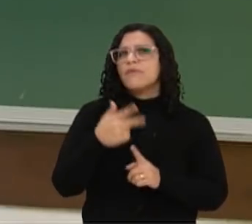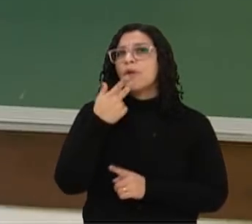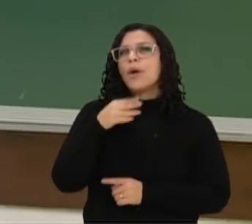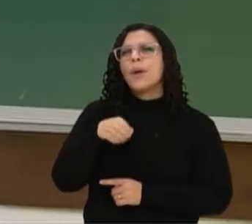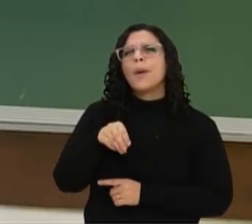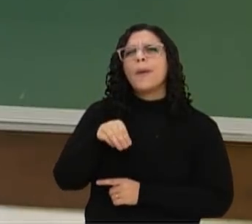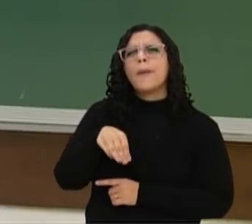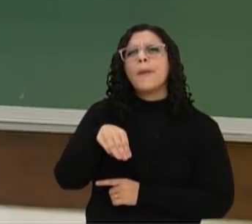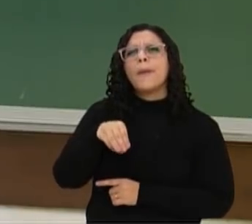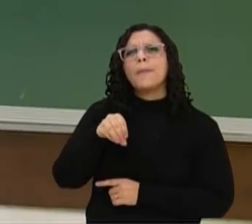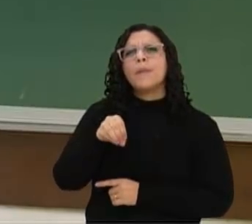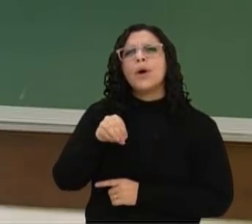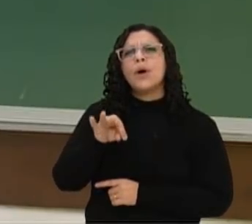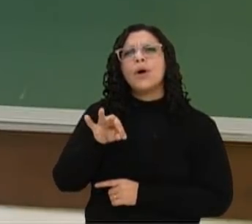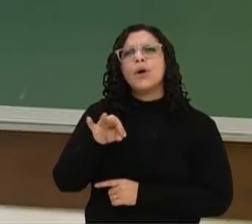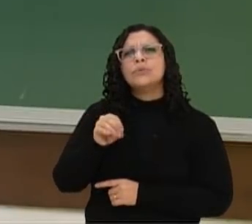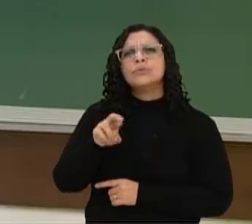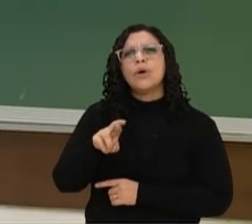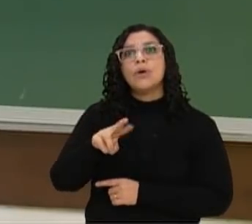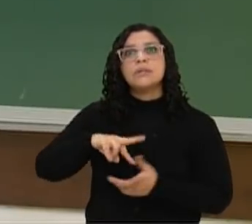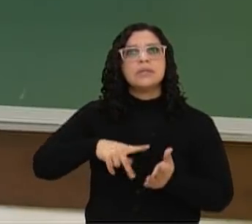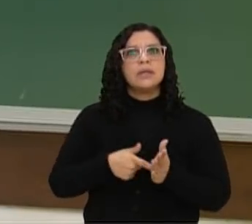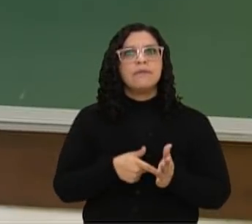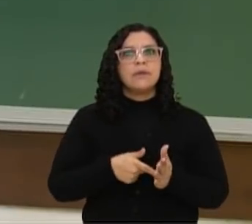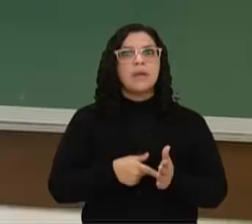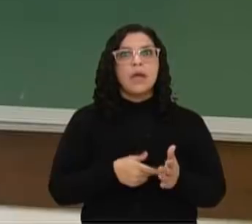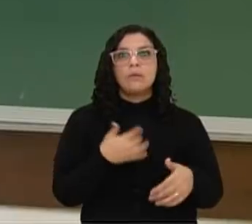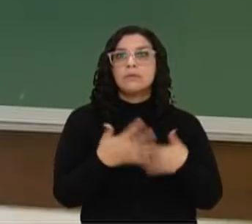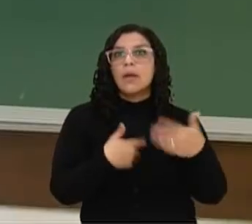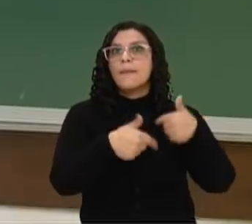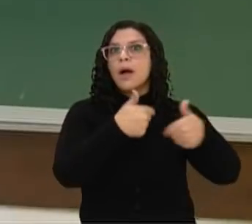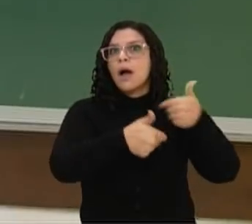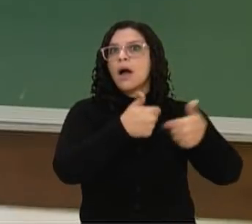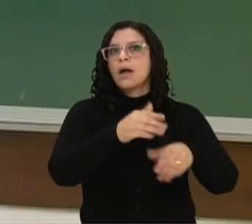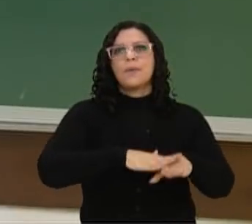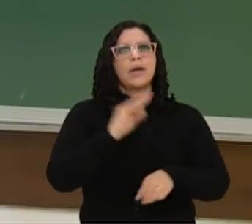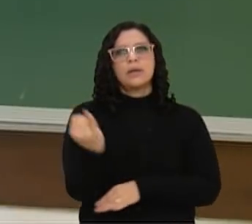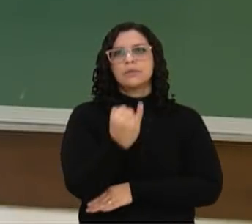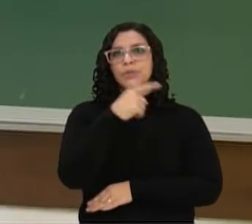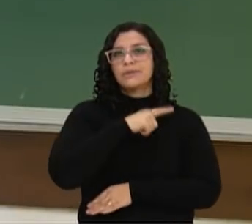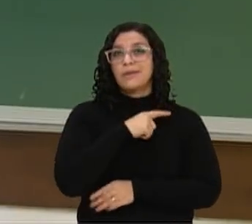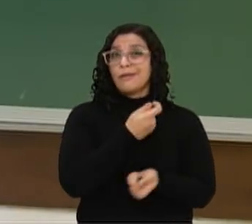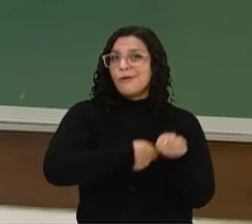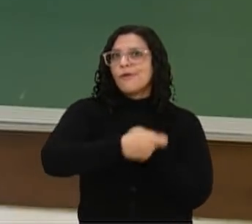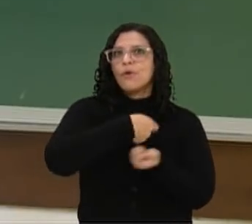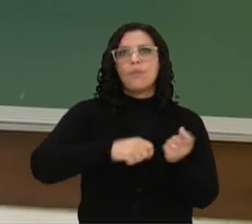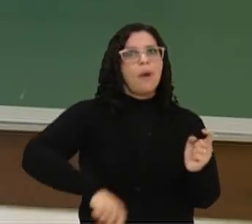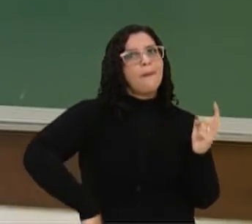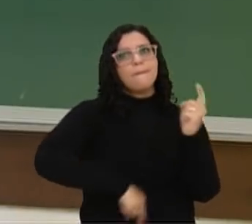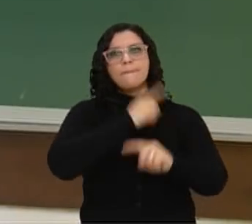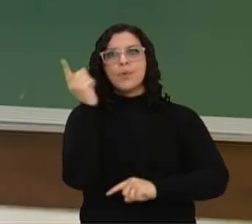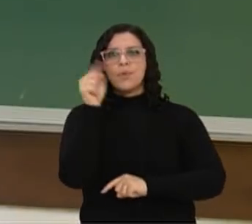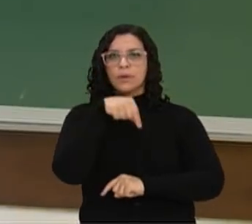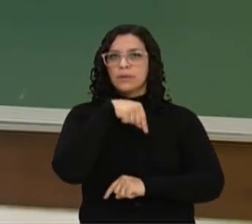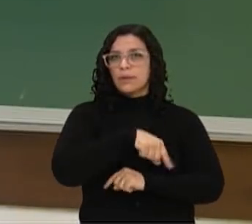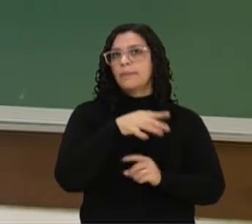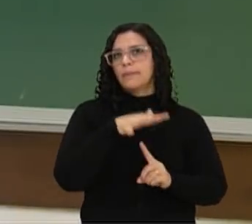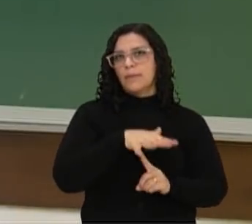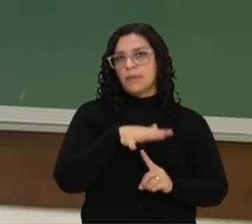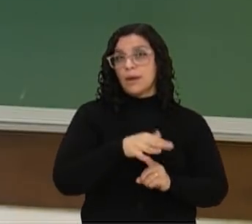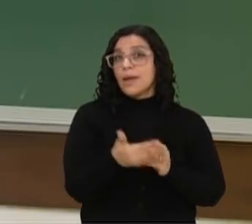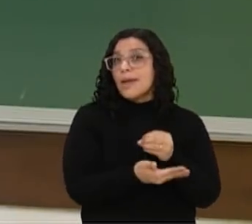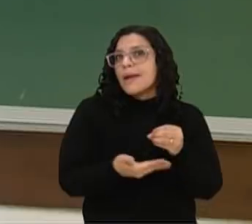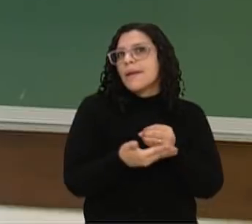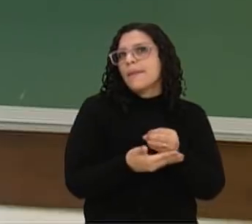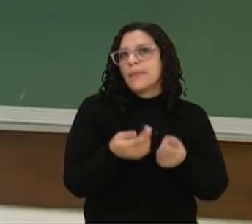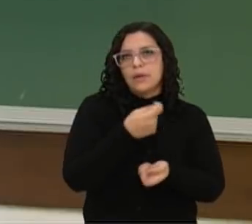motor, porque ele é extremamente importante. É o que movimenta a economia do estado. É a base para a economia do nosso